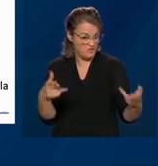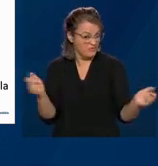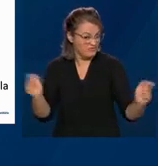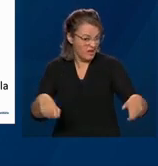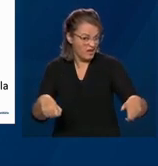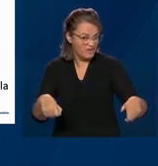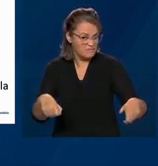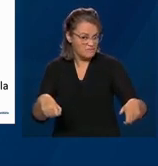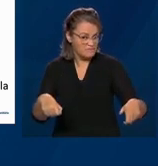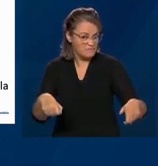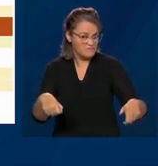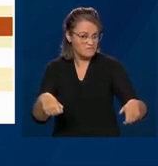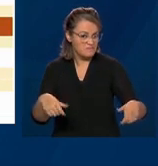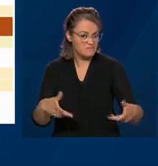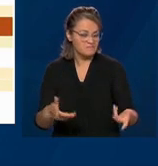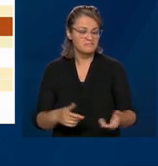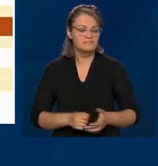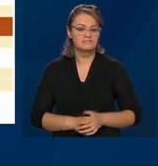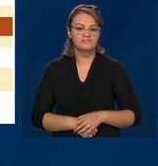maior.